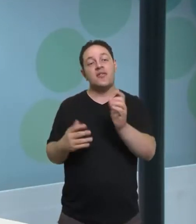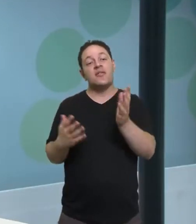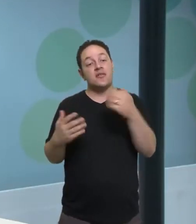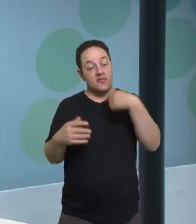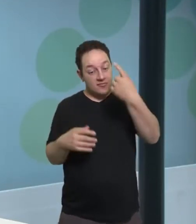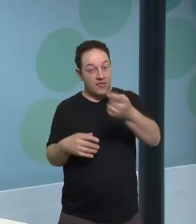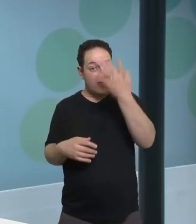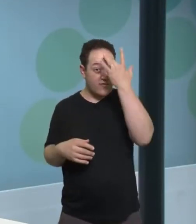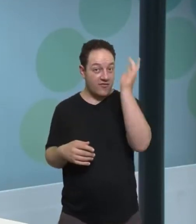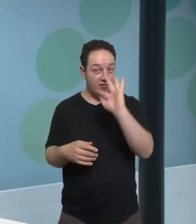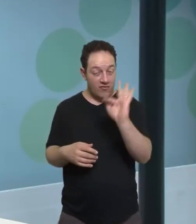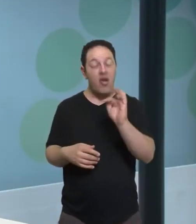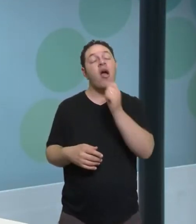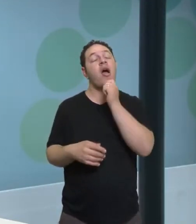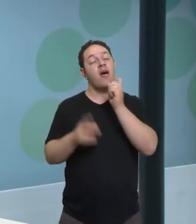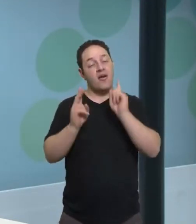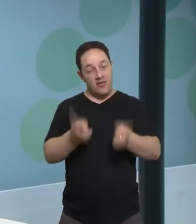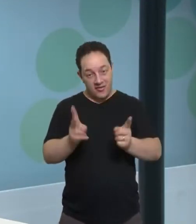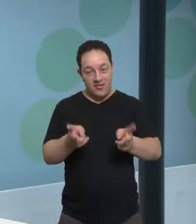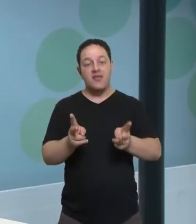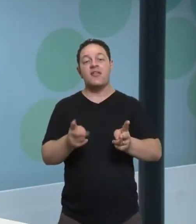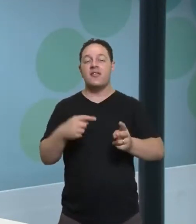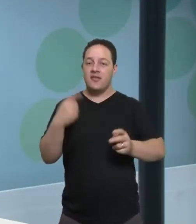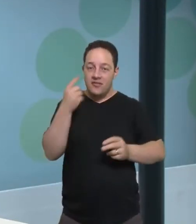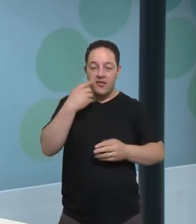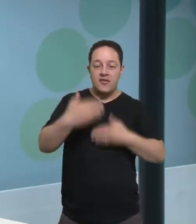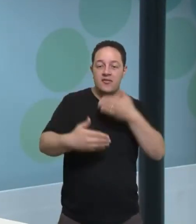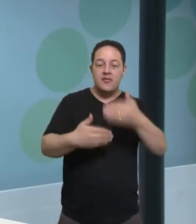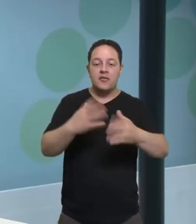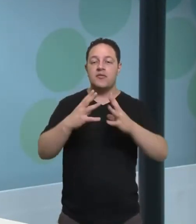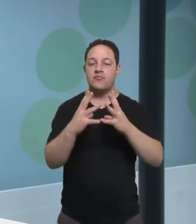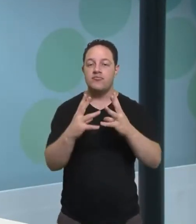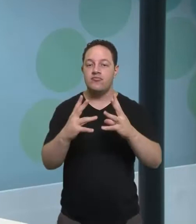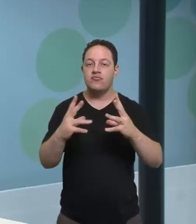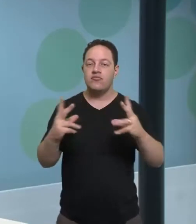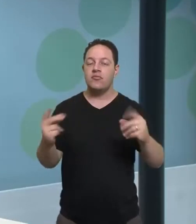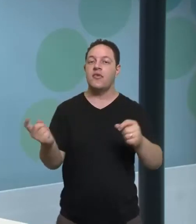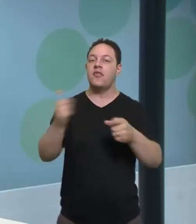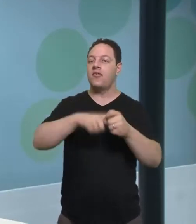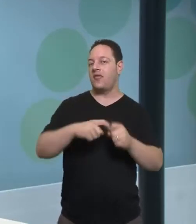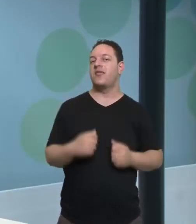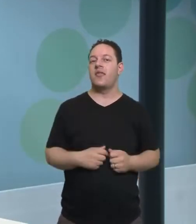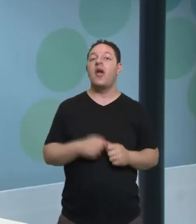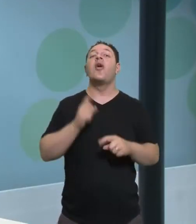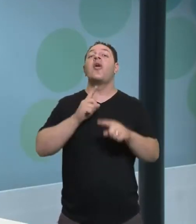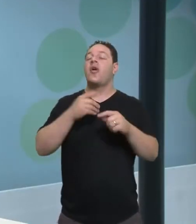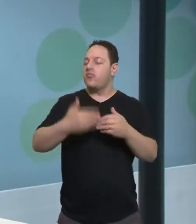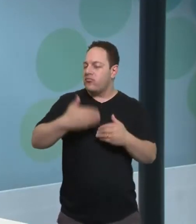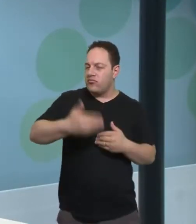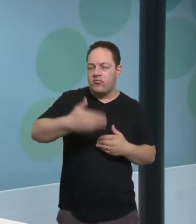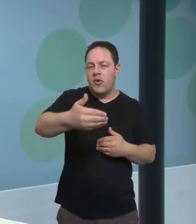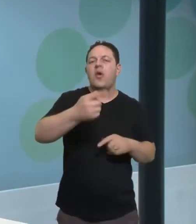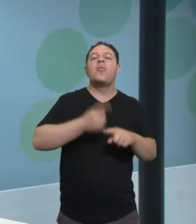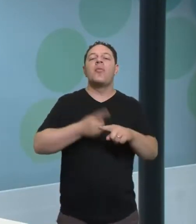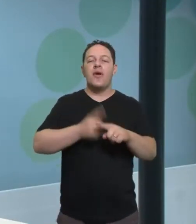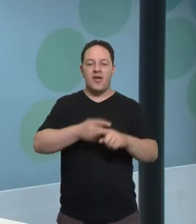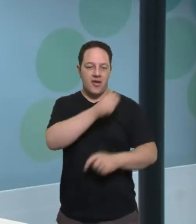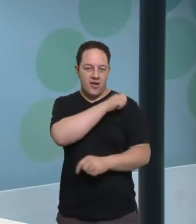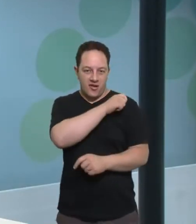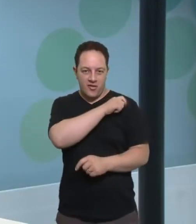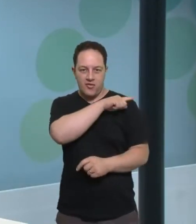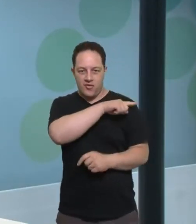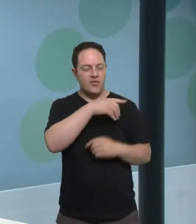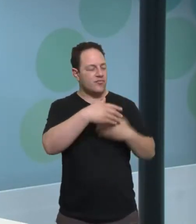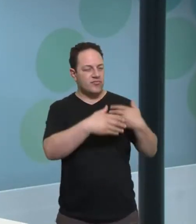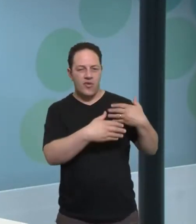em fevereiro ainda se continua processo de recuperação eleia conti no por quê Porque o estudante durante todo o